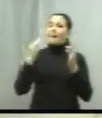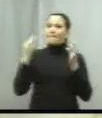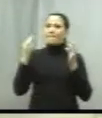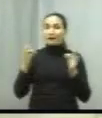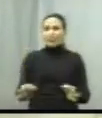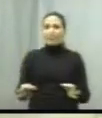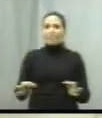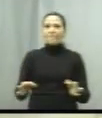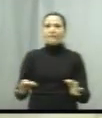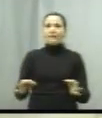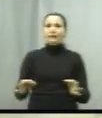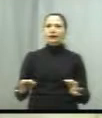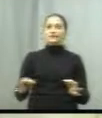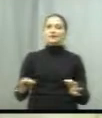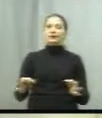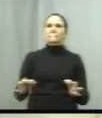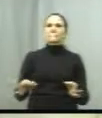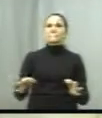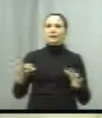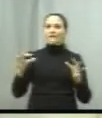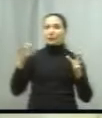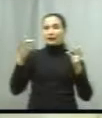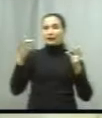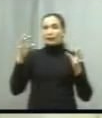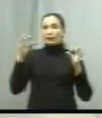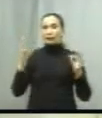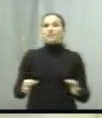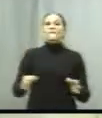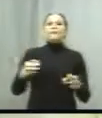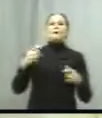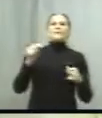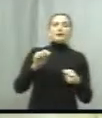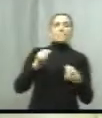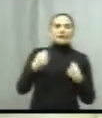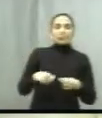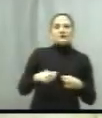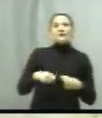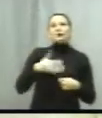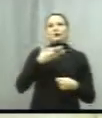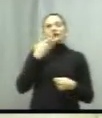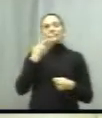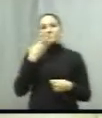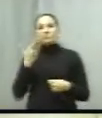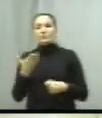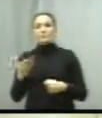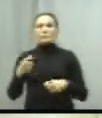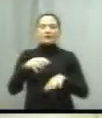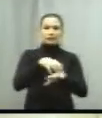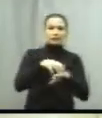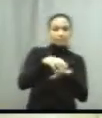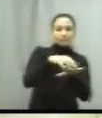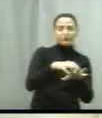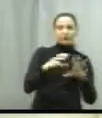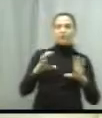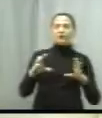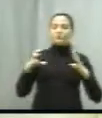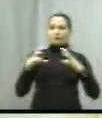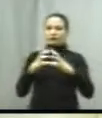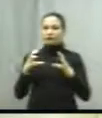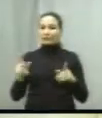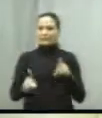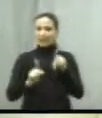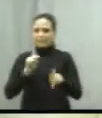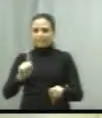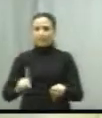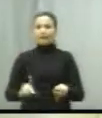gente precisa hoje criar facilidades para o transporte coletivo. E a gente espera, inclusive, que o